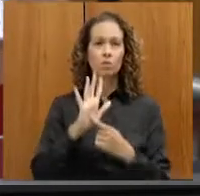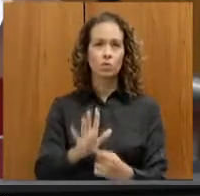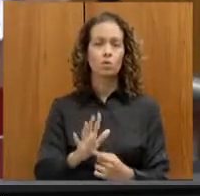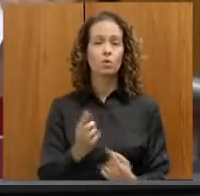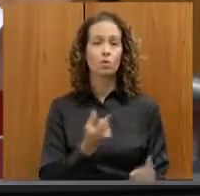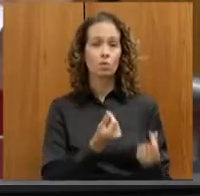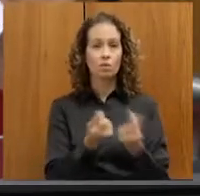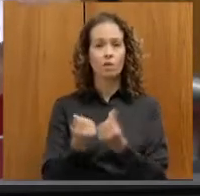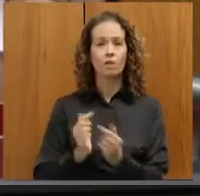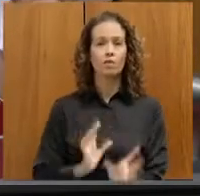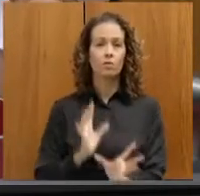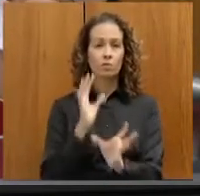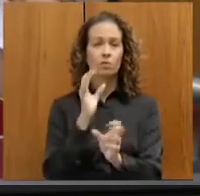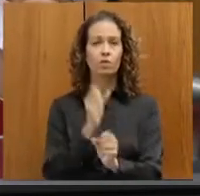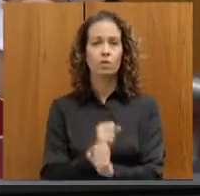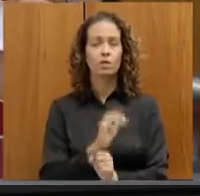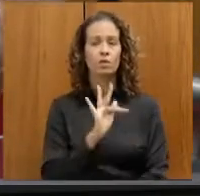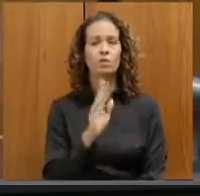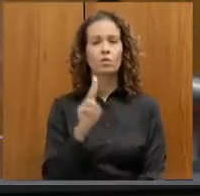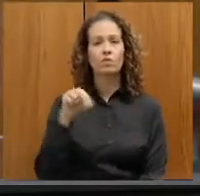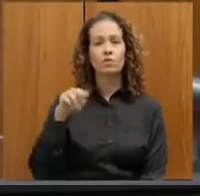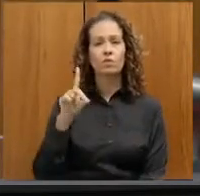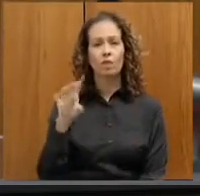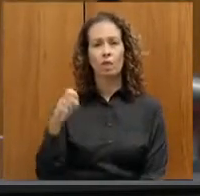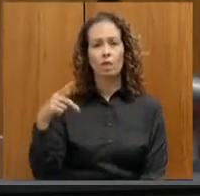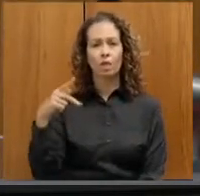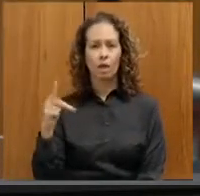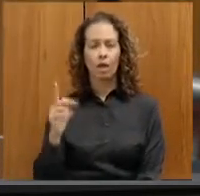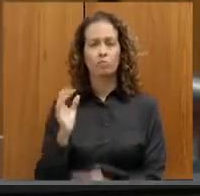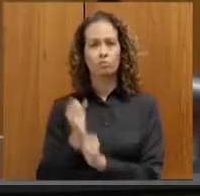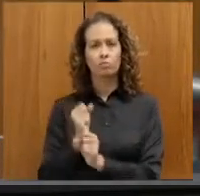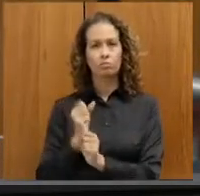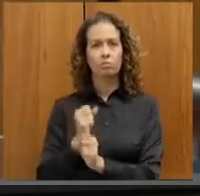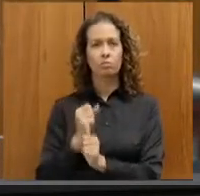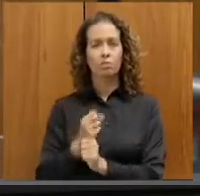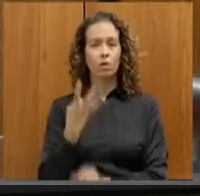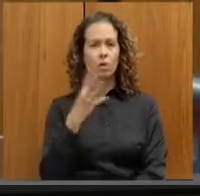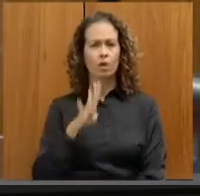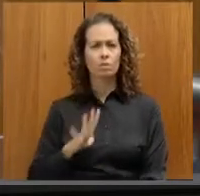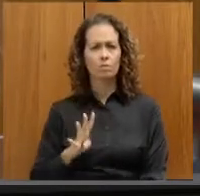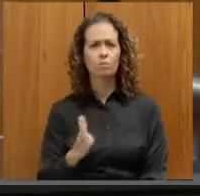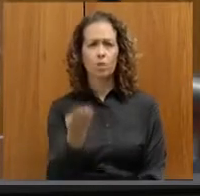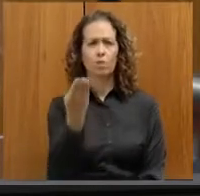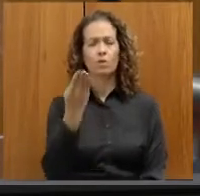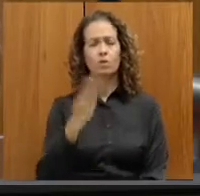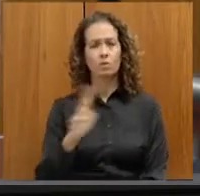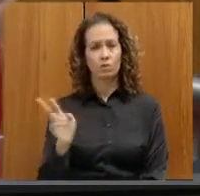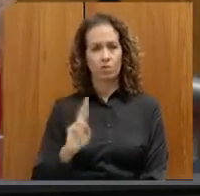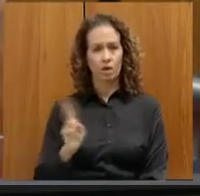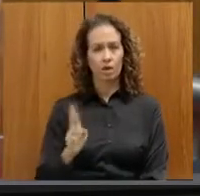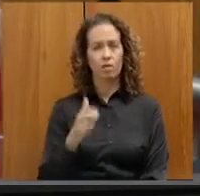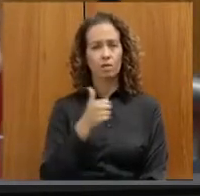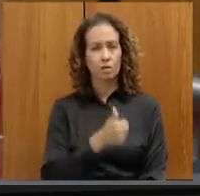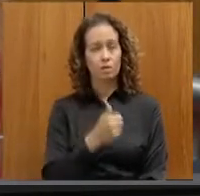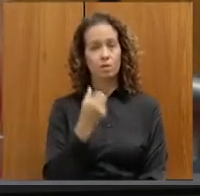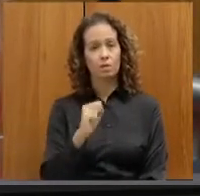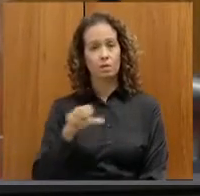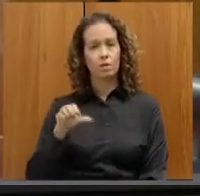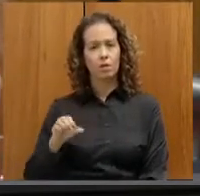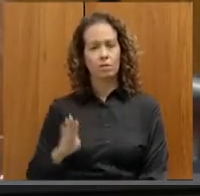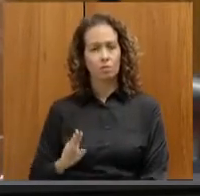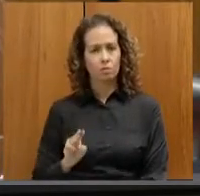em caixa de recursos do fundeb acumulado 4 bilhões de reais 189 milhões